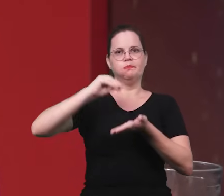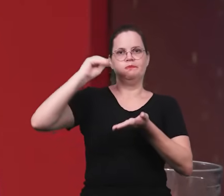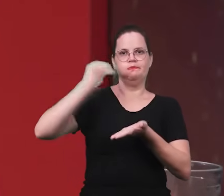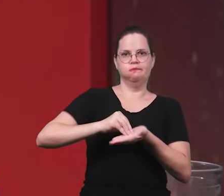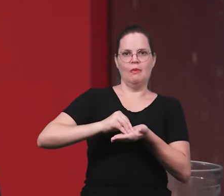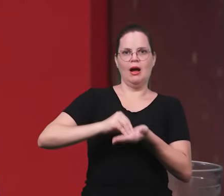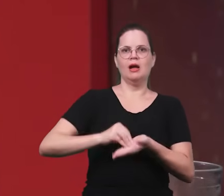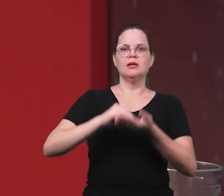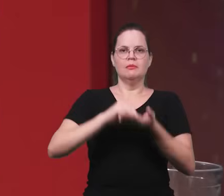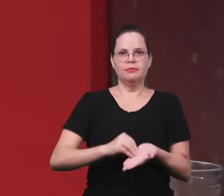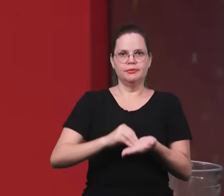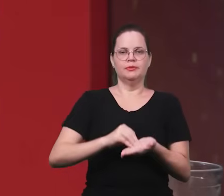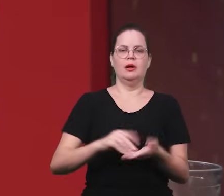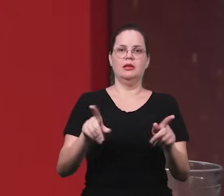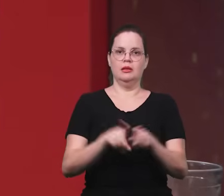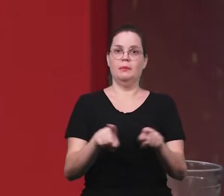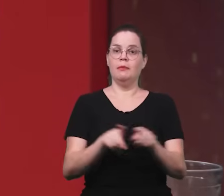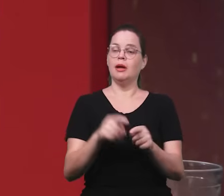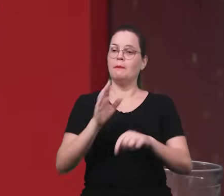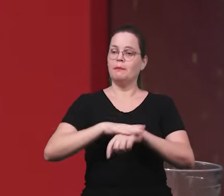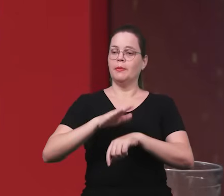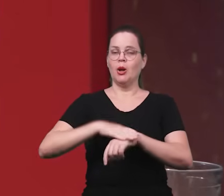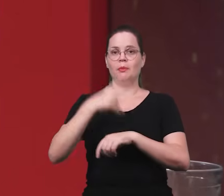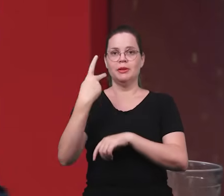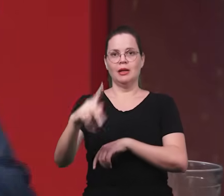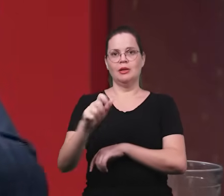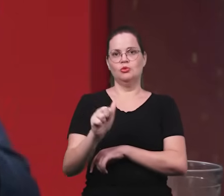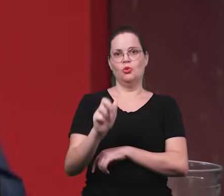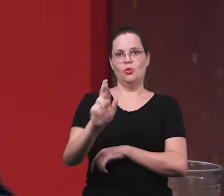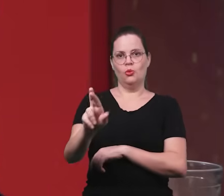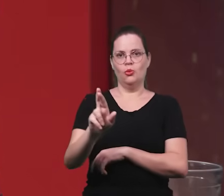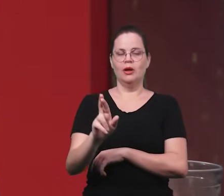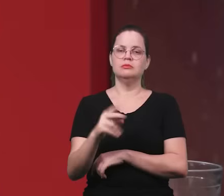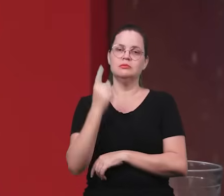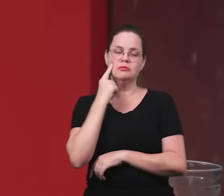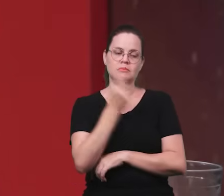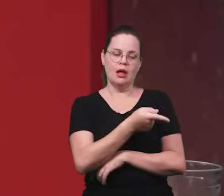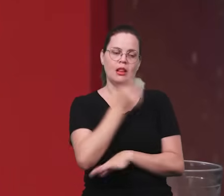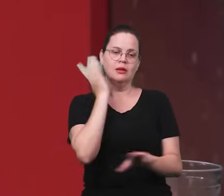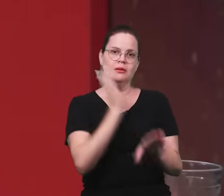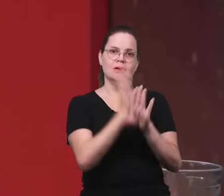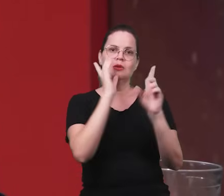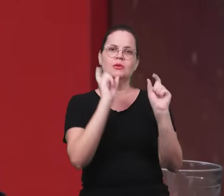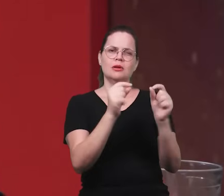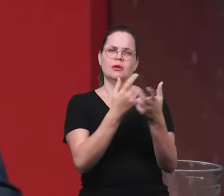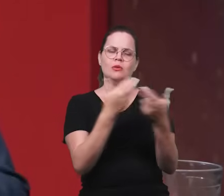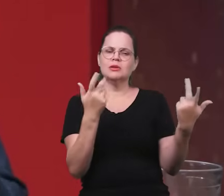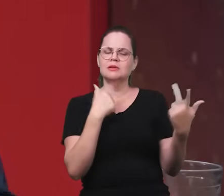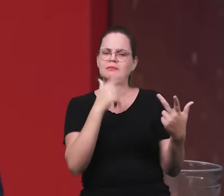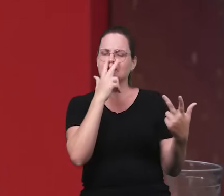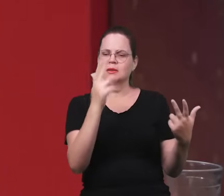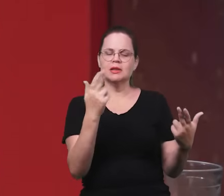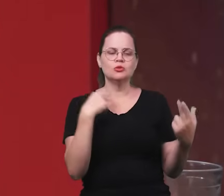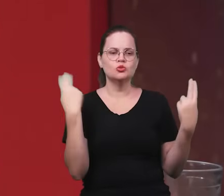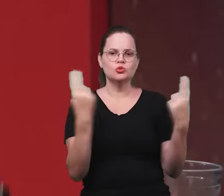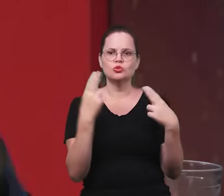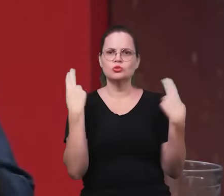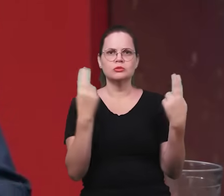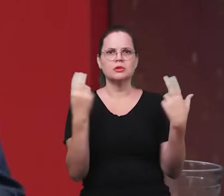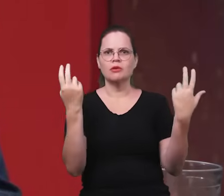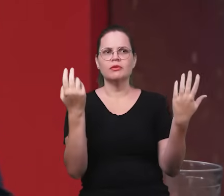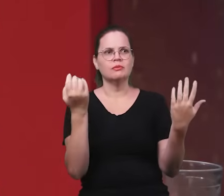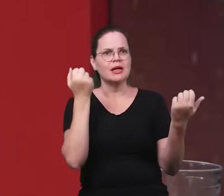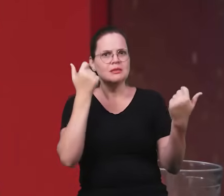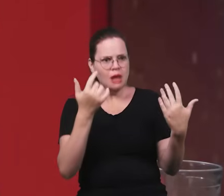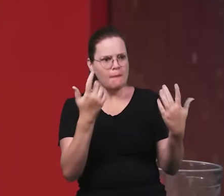na palavra do Senhor estava mostrando algo que era imaginável, algo que o senso comum, até